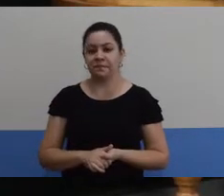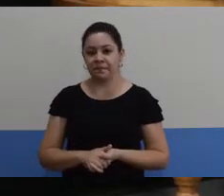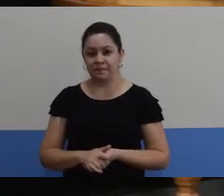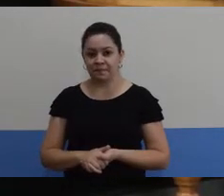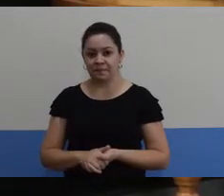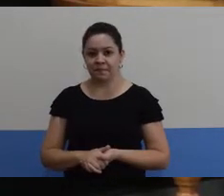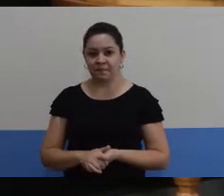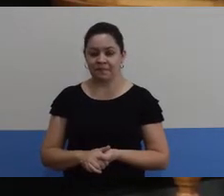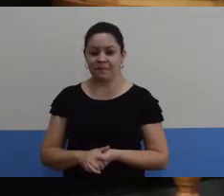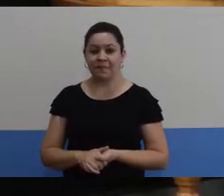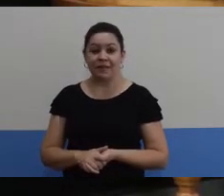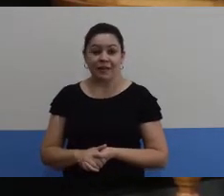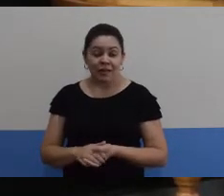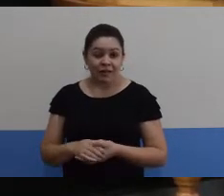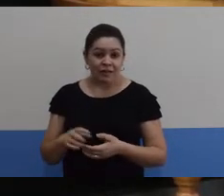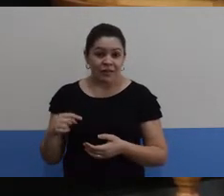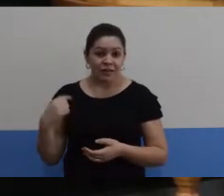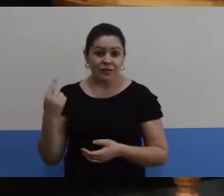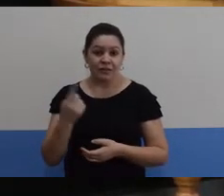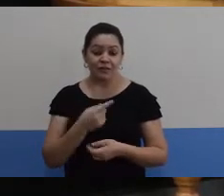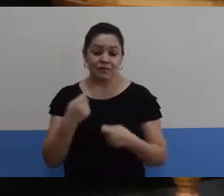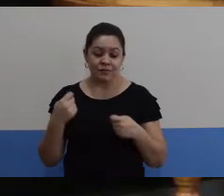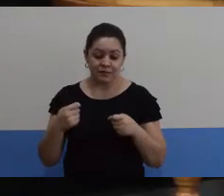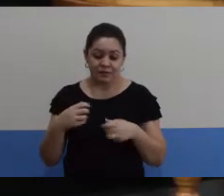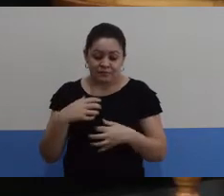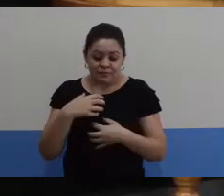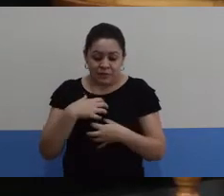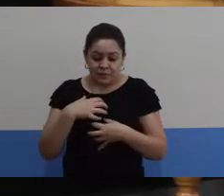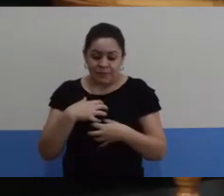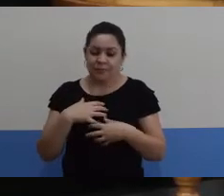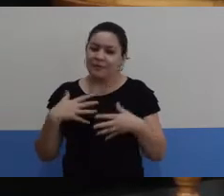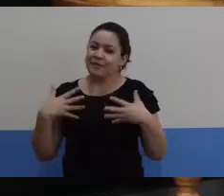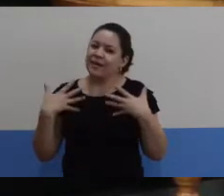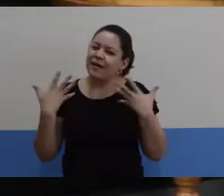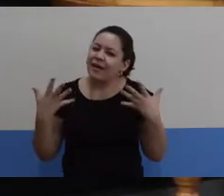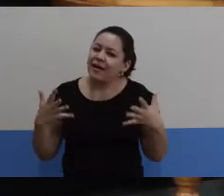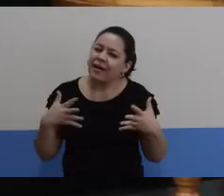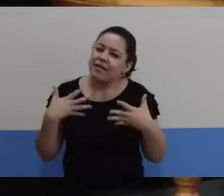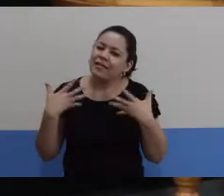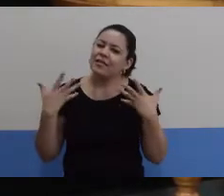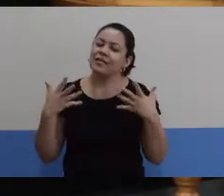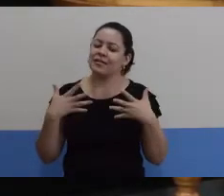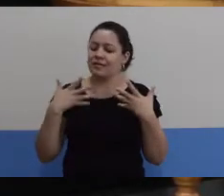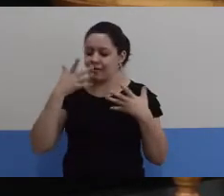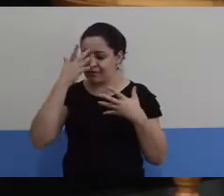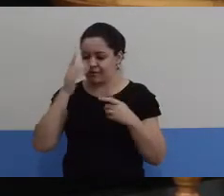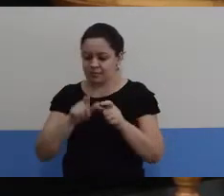Mas nós temos que ouvir principalmente, além daqueles que estão mais próximos de